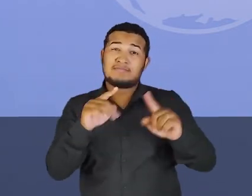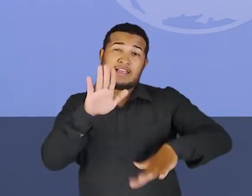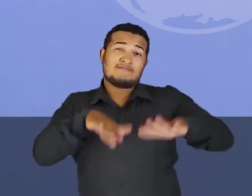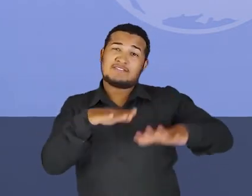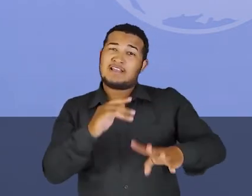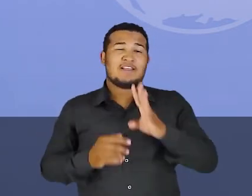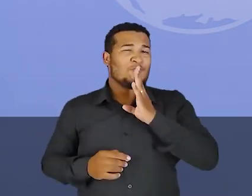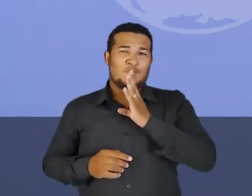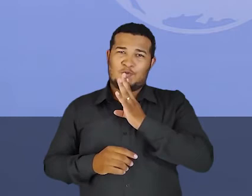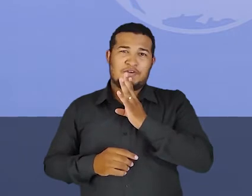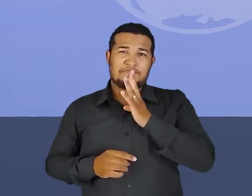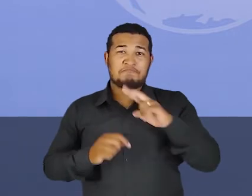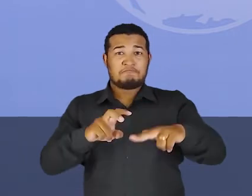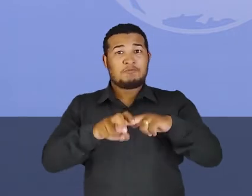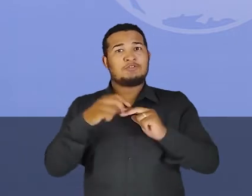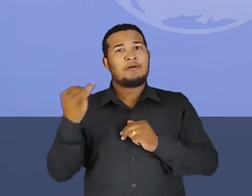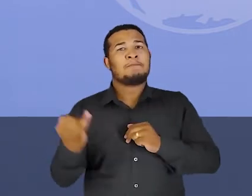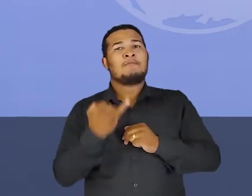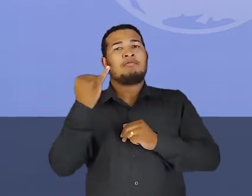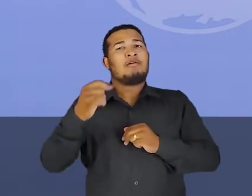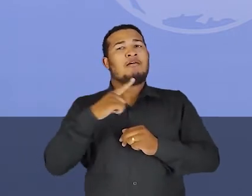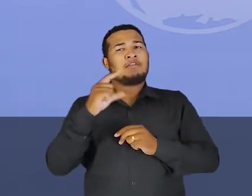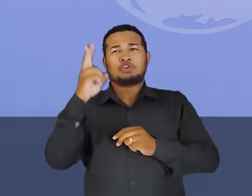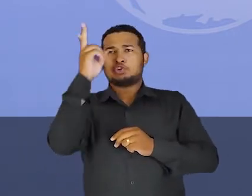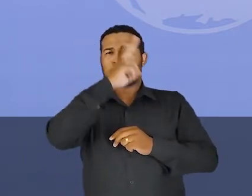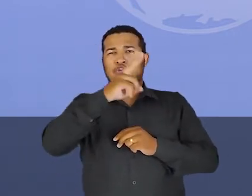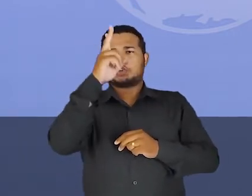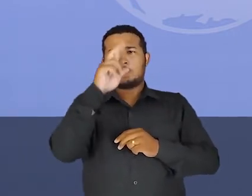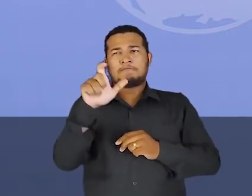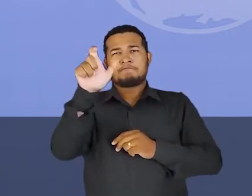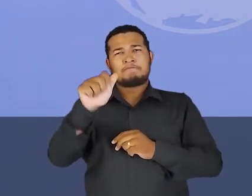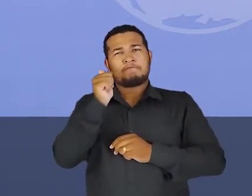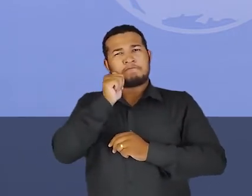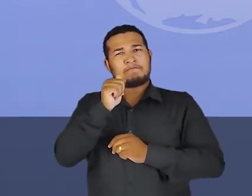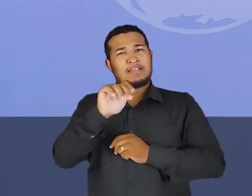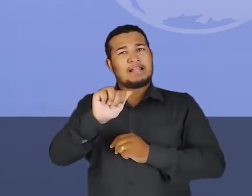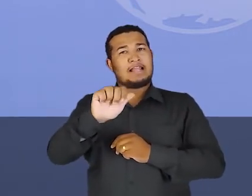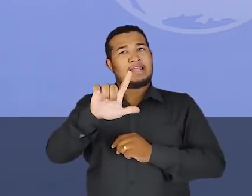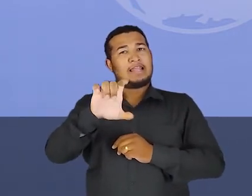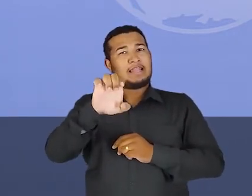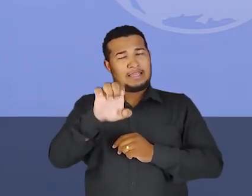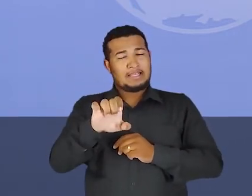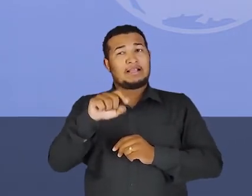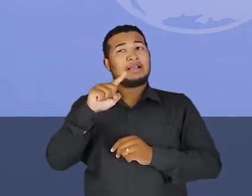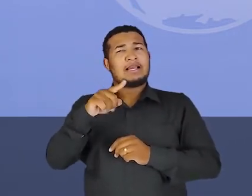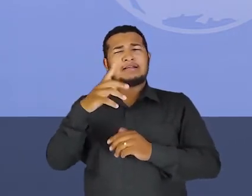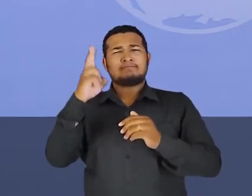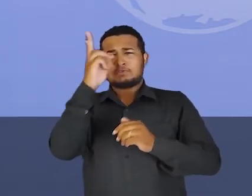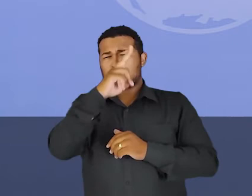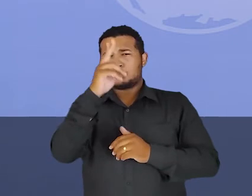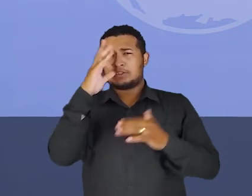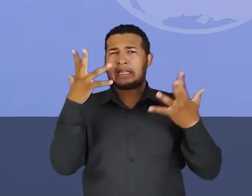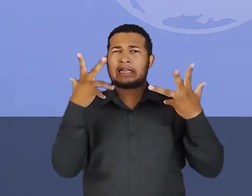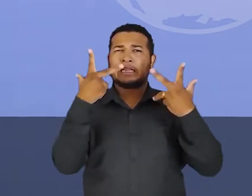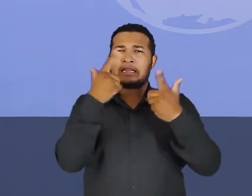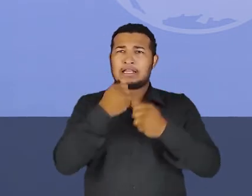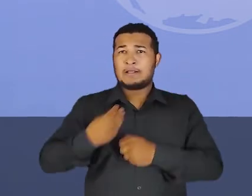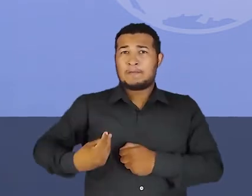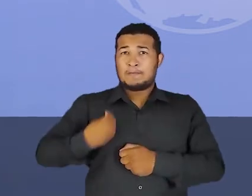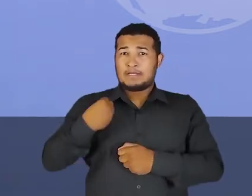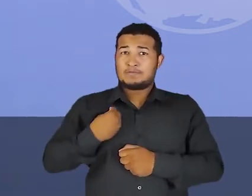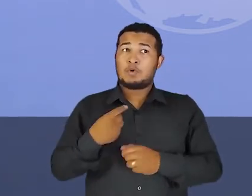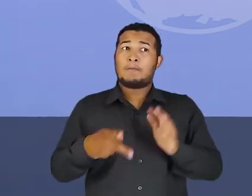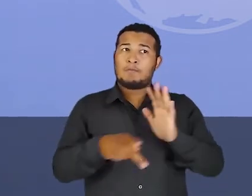Então é importante que por trás dessa história da Alê, tem uma história muito linda. Ela teve lá, participou de